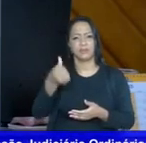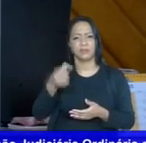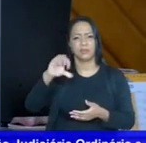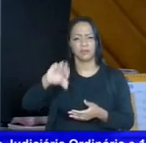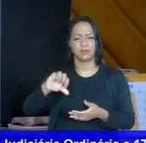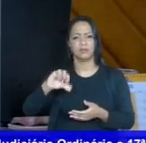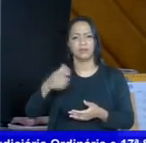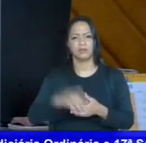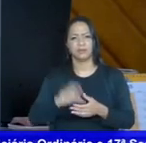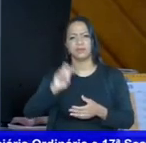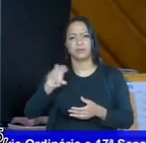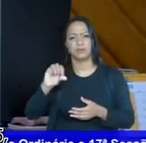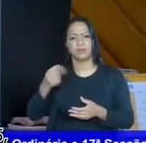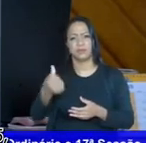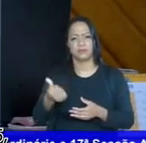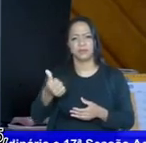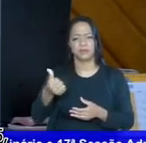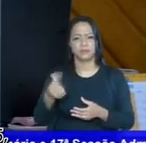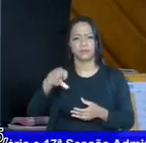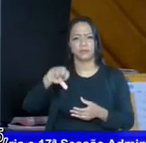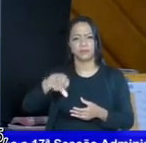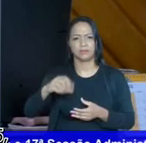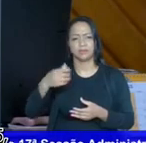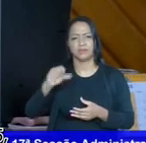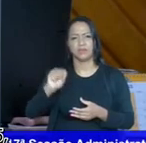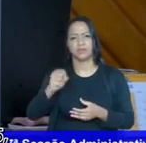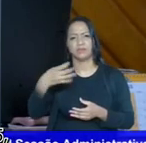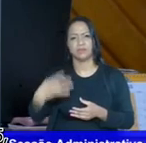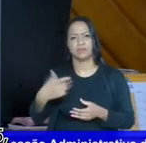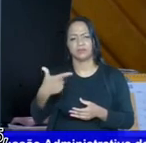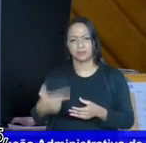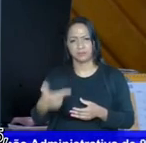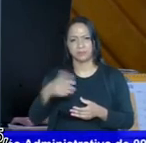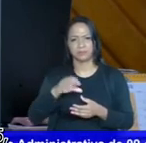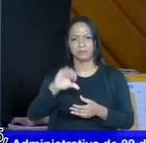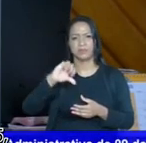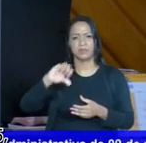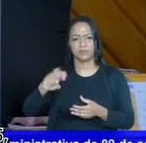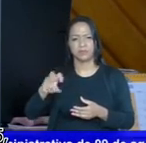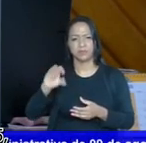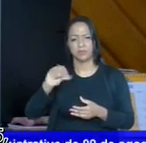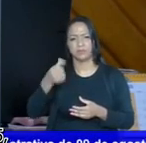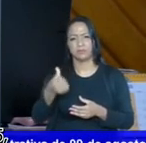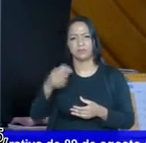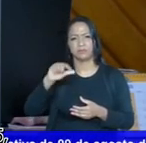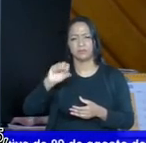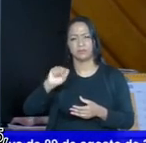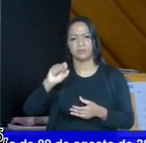5069.822, 5069.825, 5069.842, 5069.853,